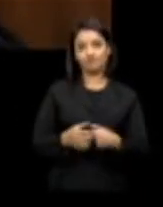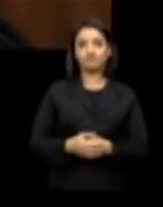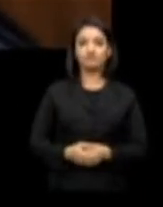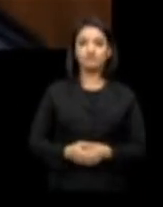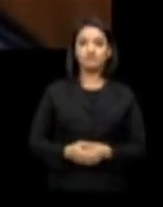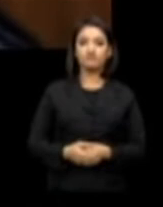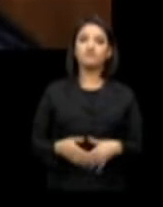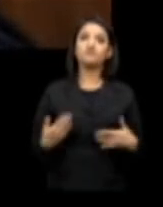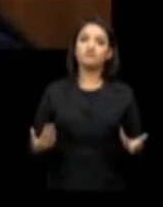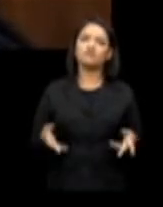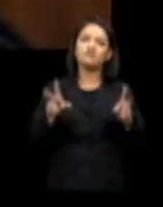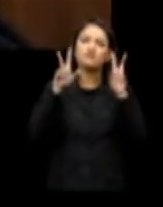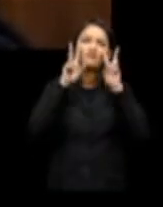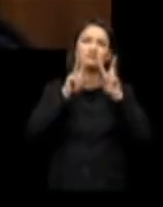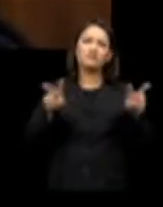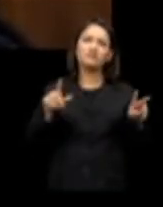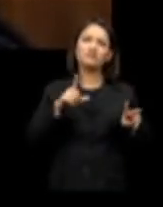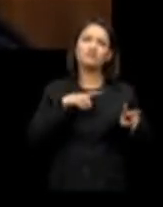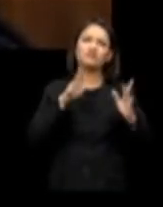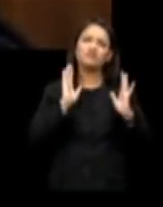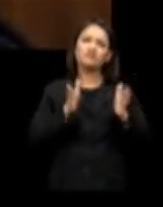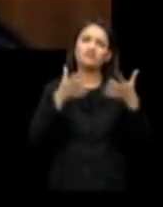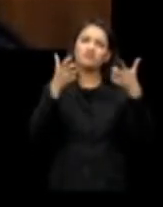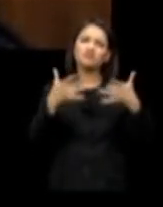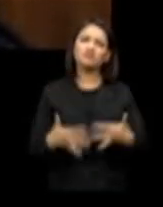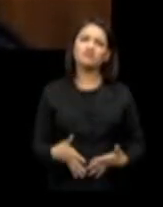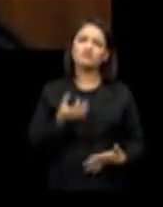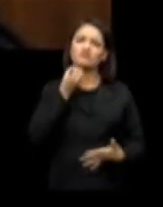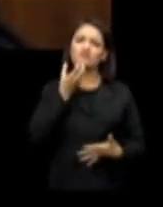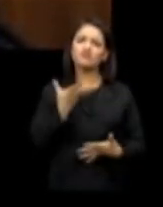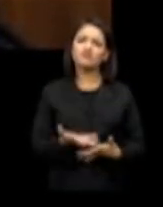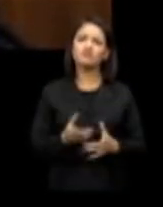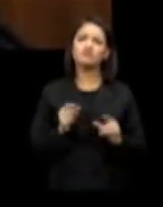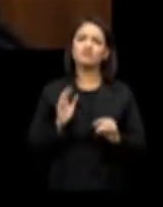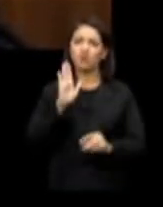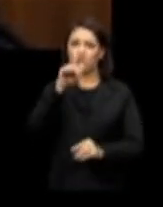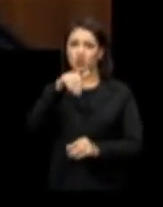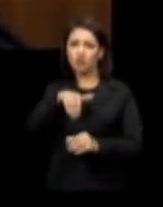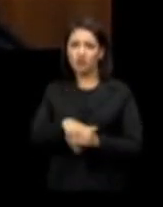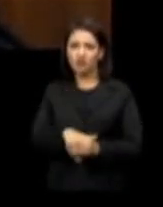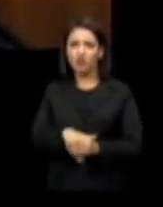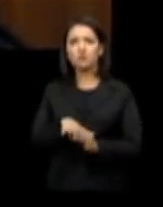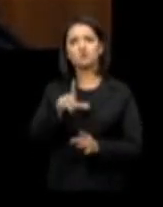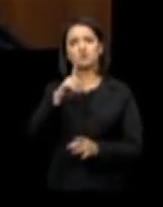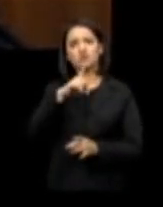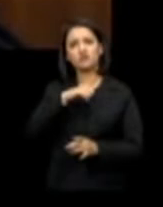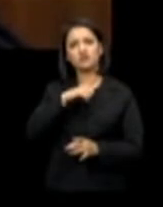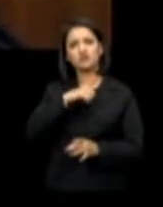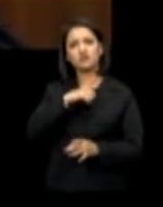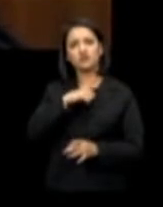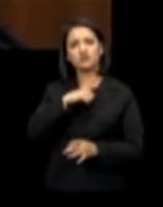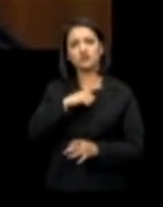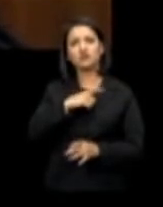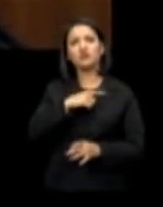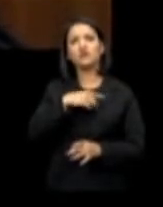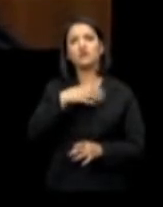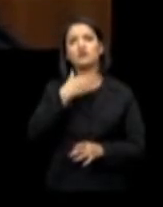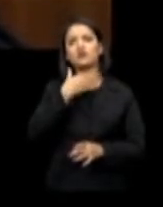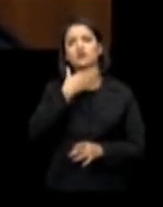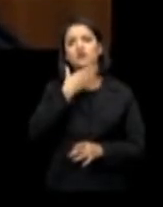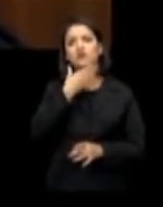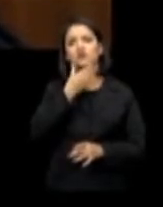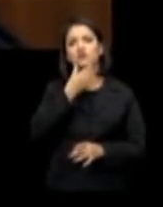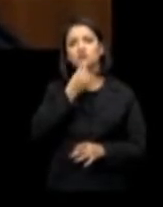muito bem simbolizada já no multicitado voto dissidente de Brandeis, em